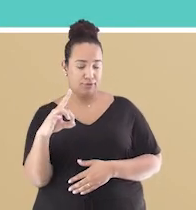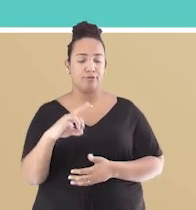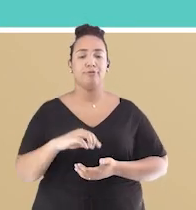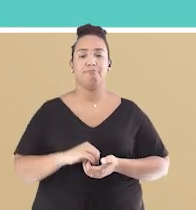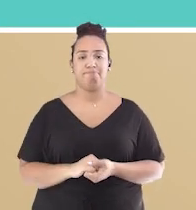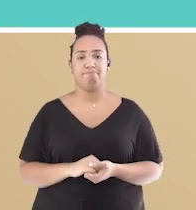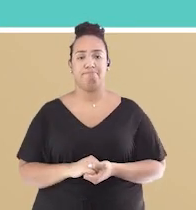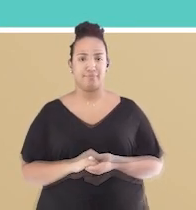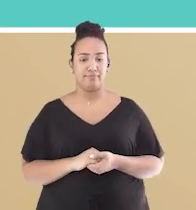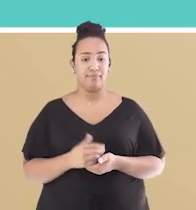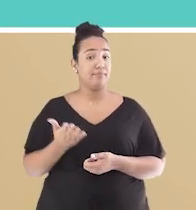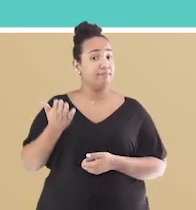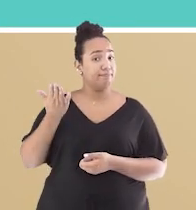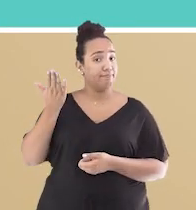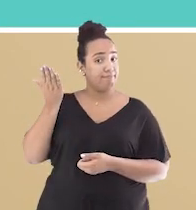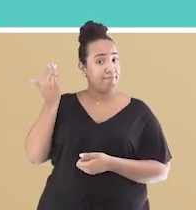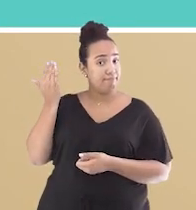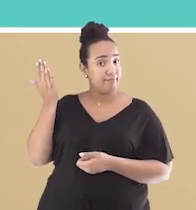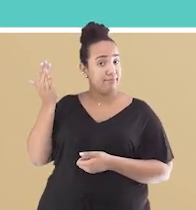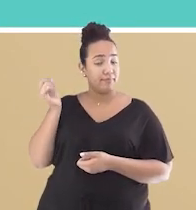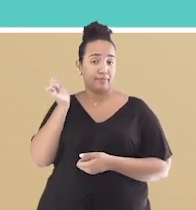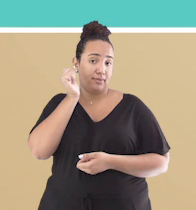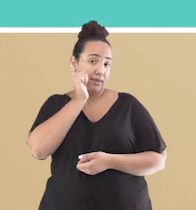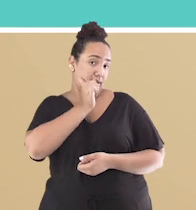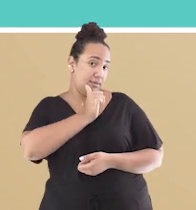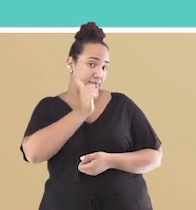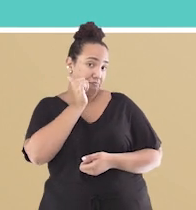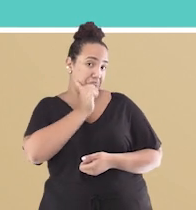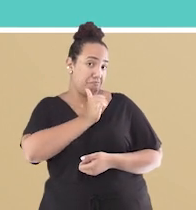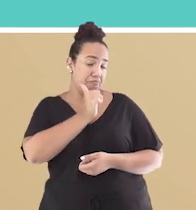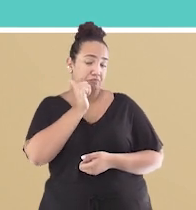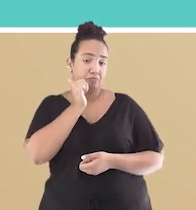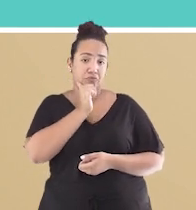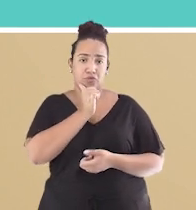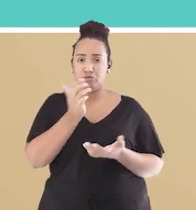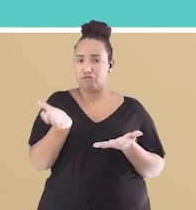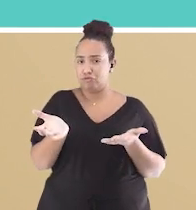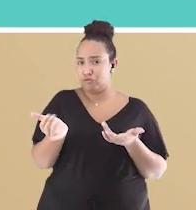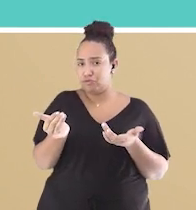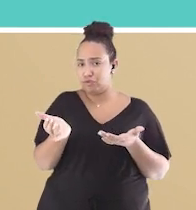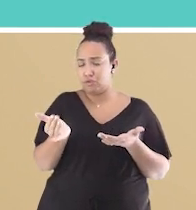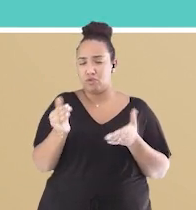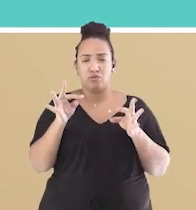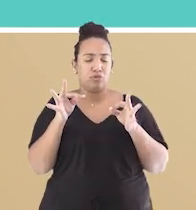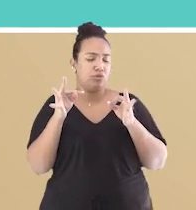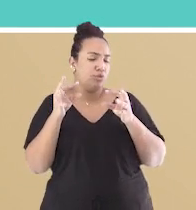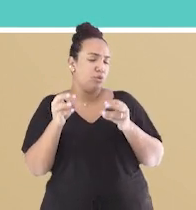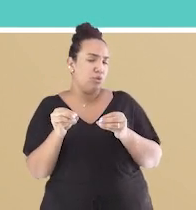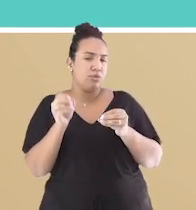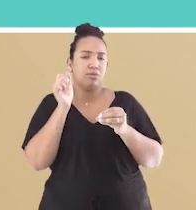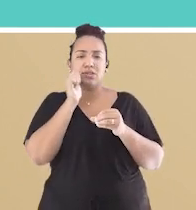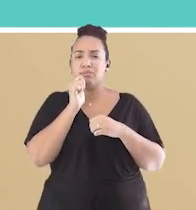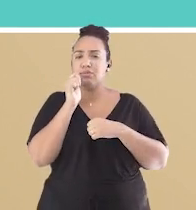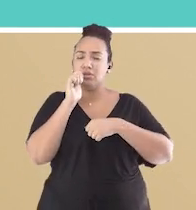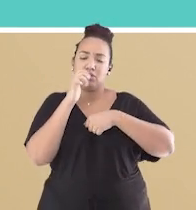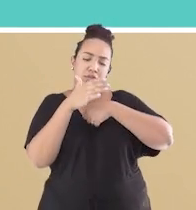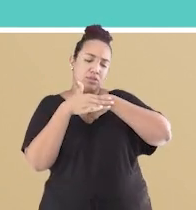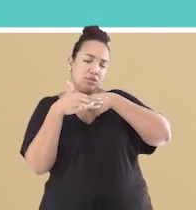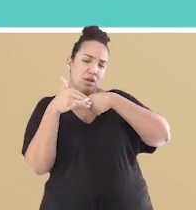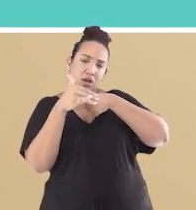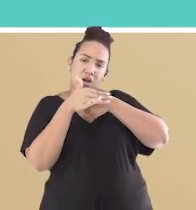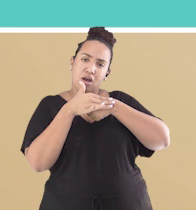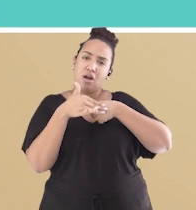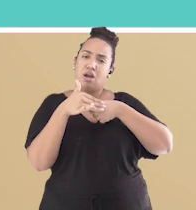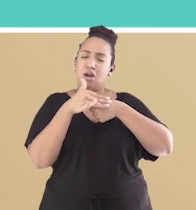Antigamente, as moças chamavam-se mademoiselles e eram todas mimosas e muito prendadas. Não faziam